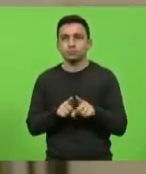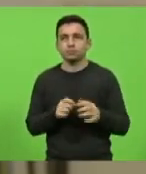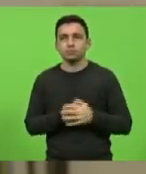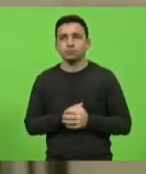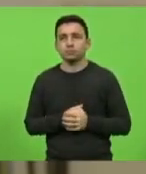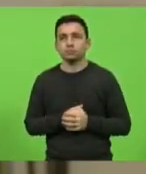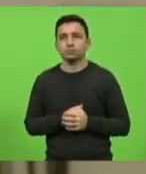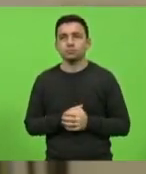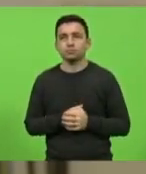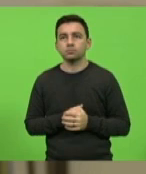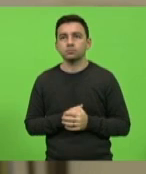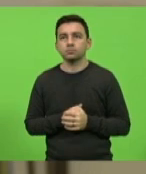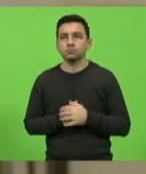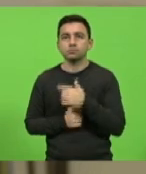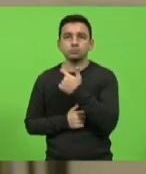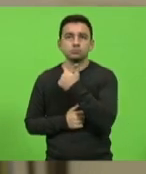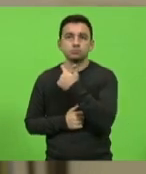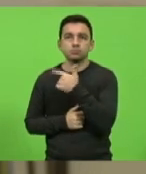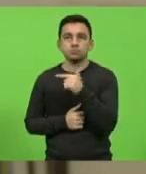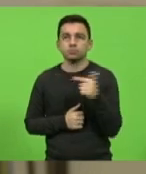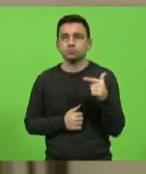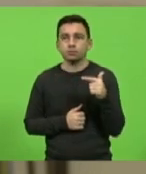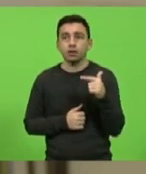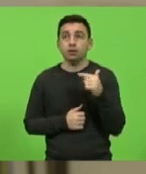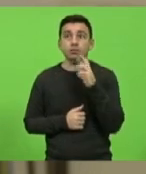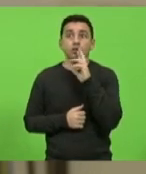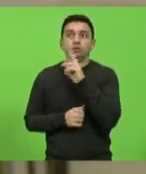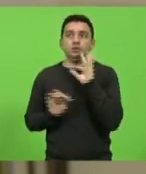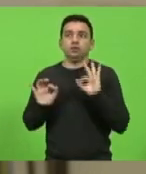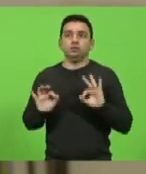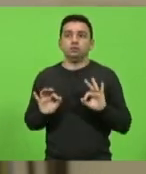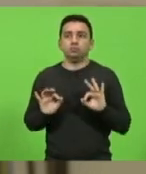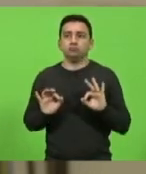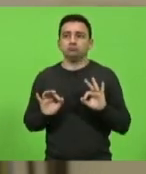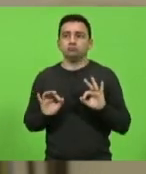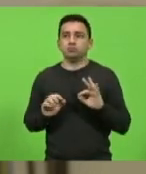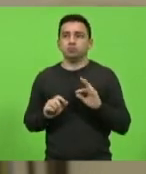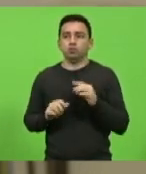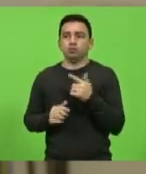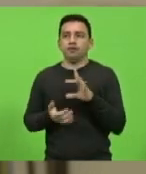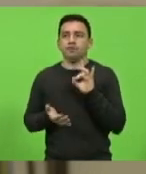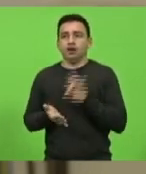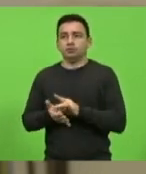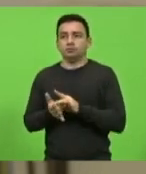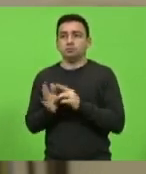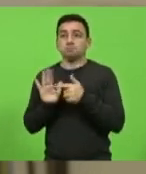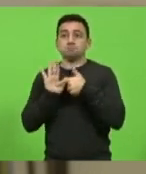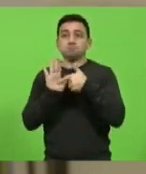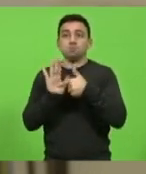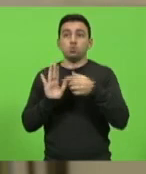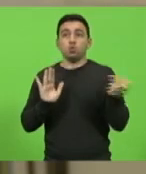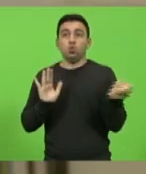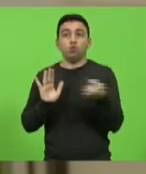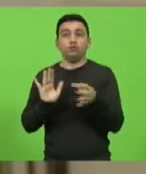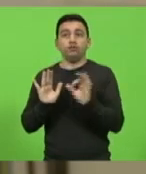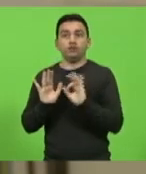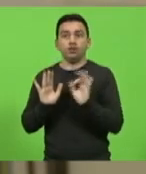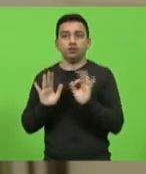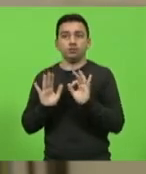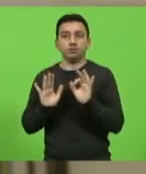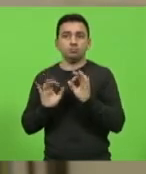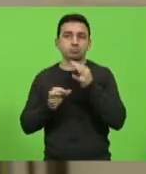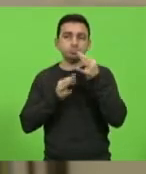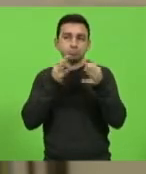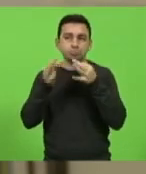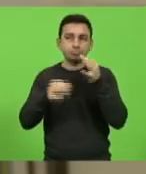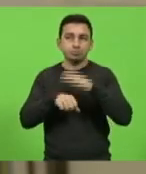não há propriamente uma tréplica a ser feita, porque não há fato nenhum novo trazido nesta nova fase de argumentação por